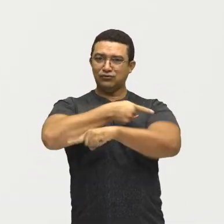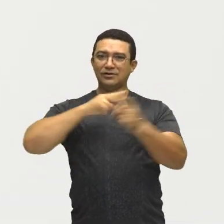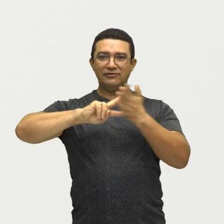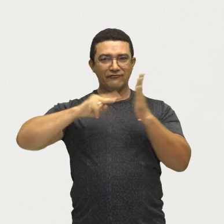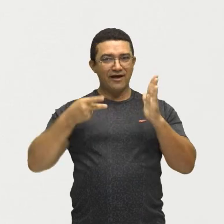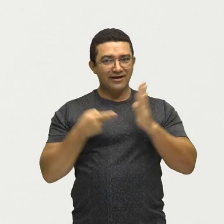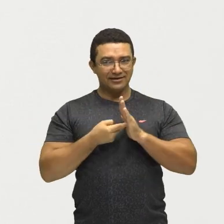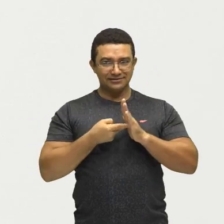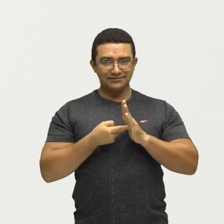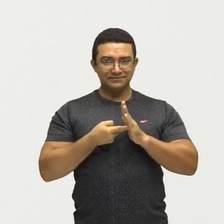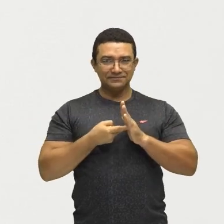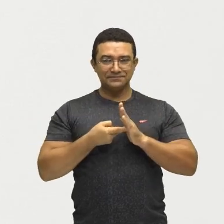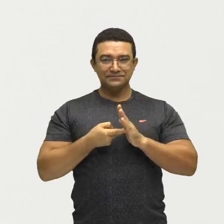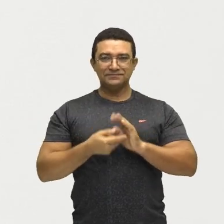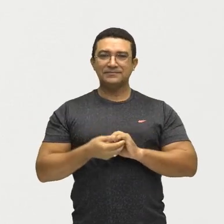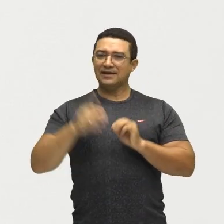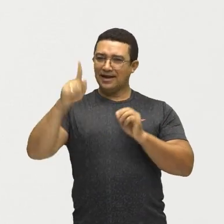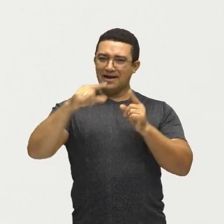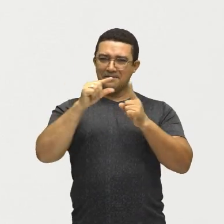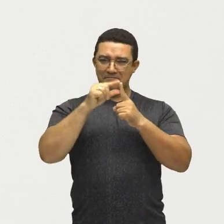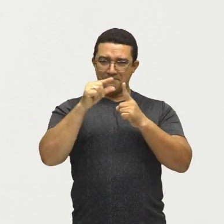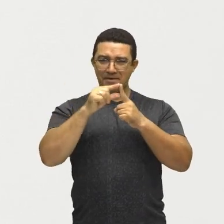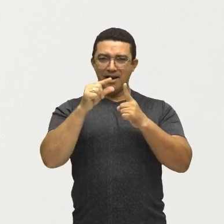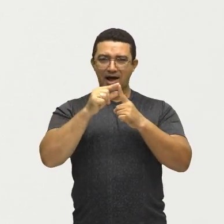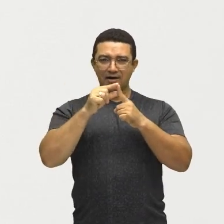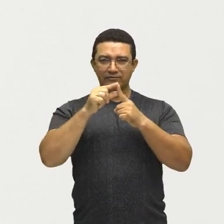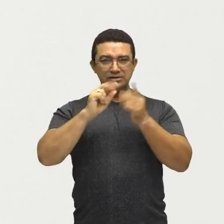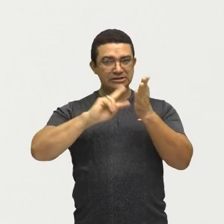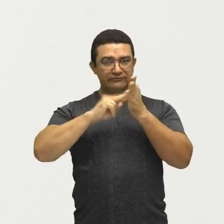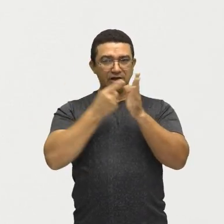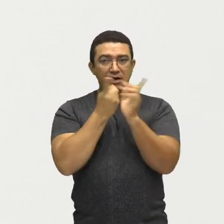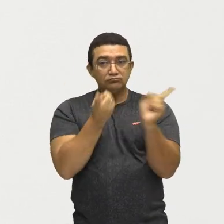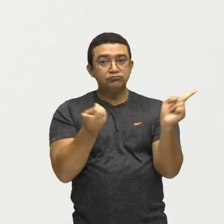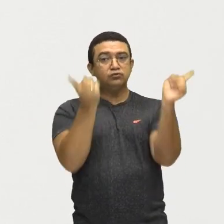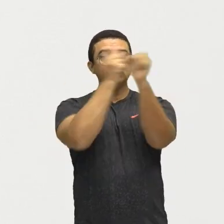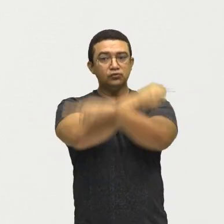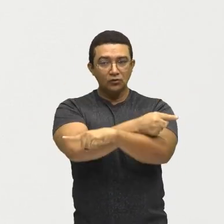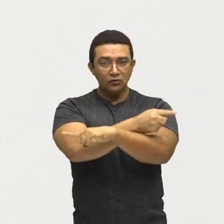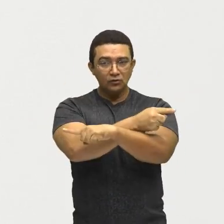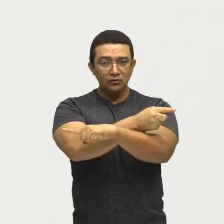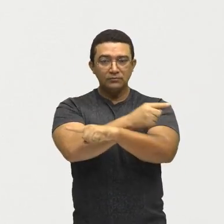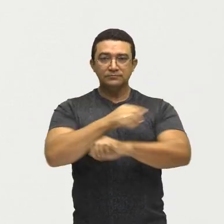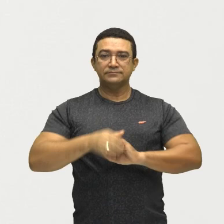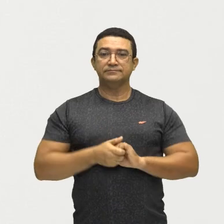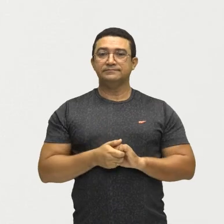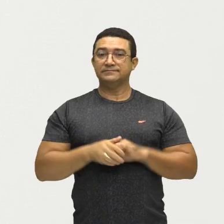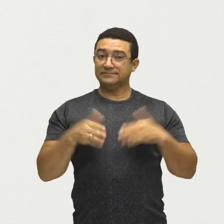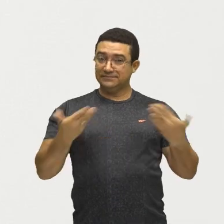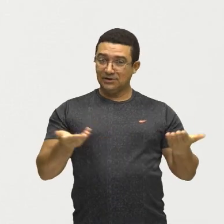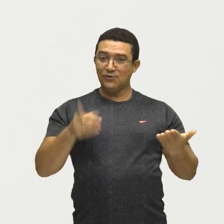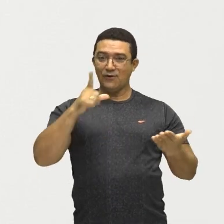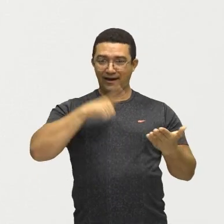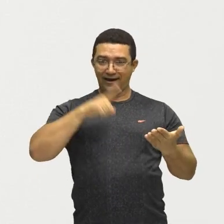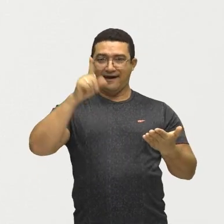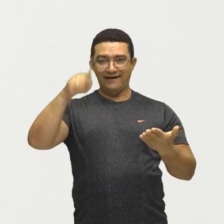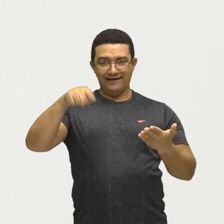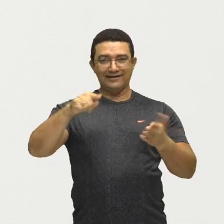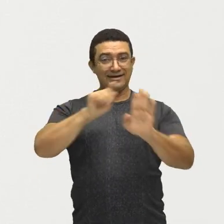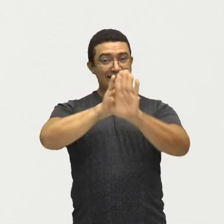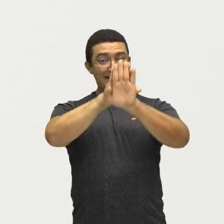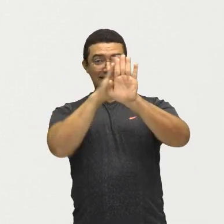alegria. São palavras de sentidos opostos, não é isso? Então, é